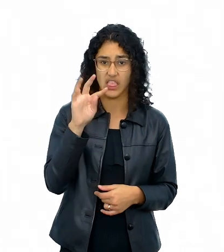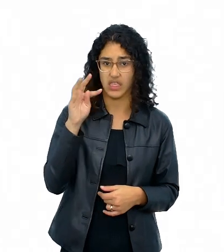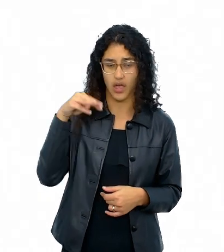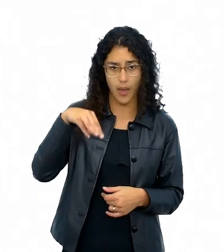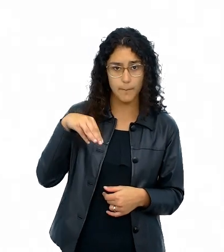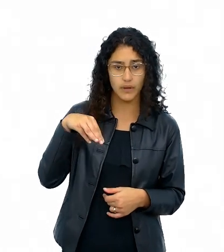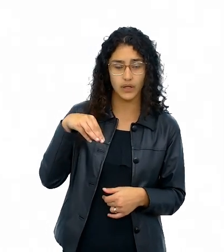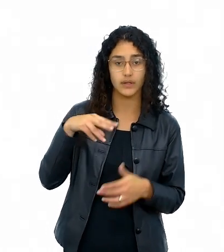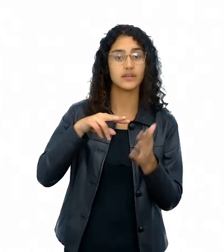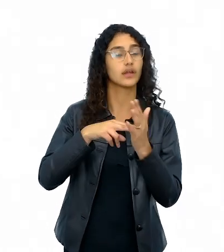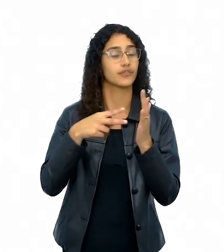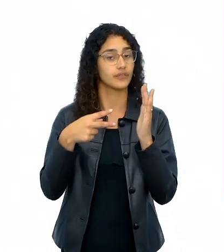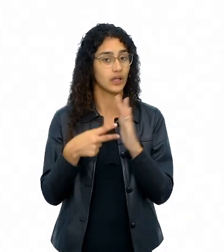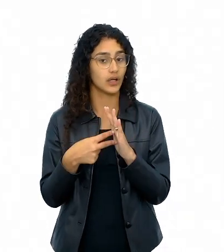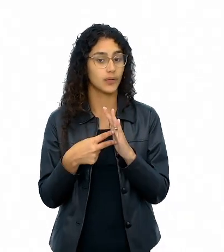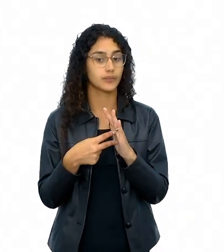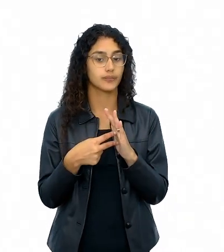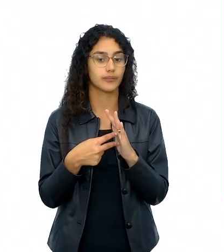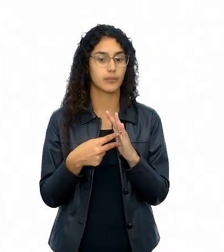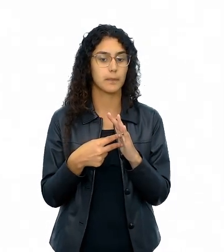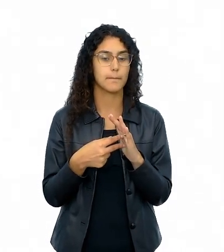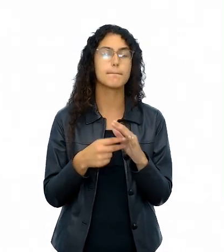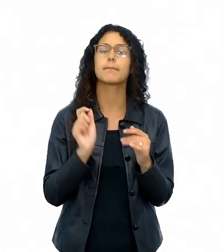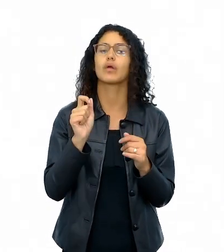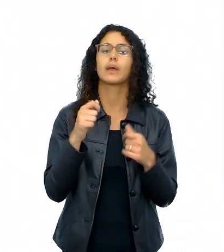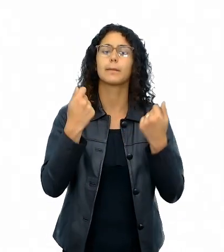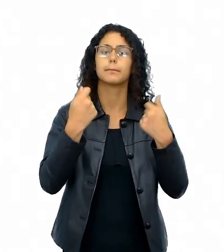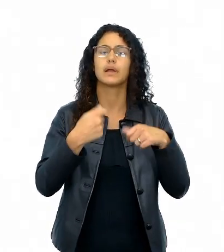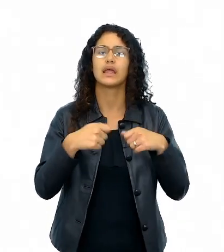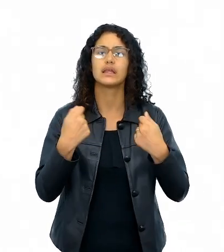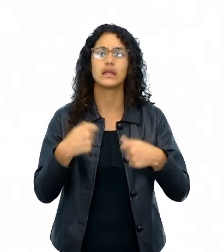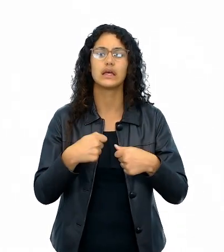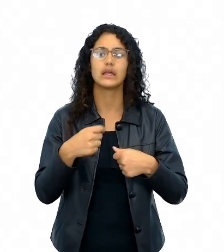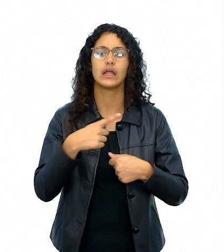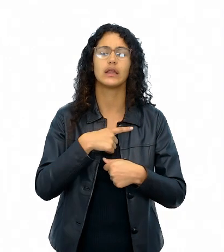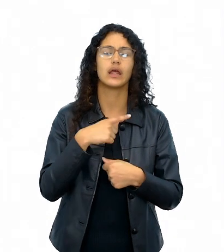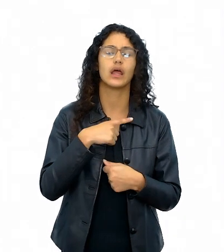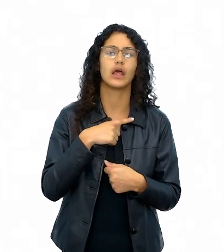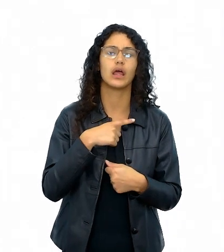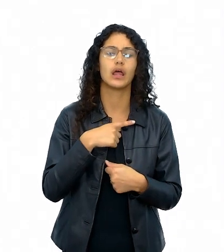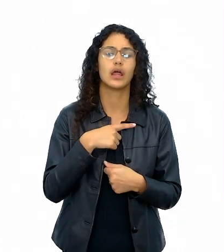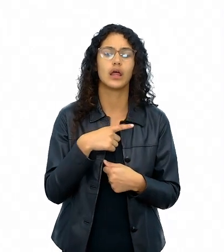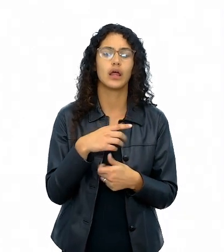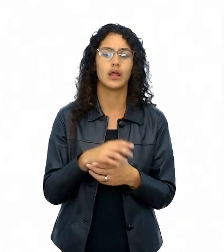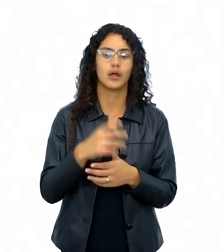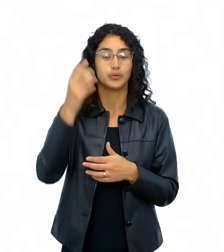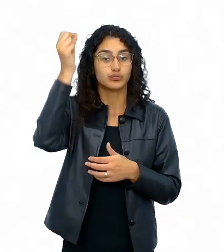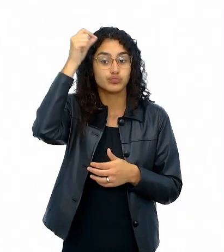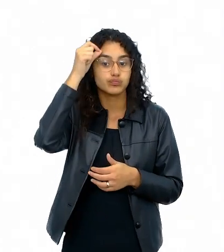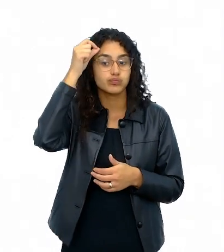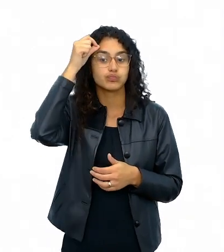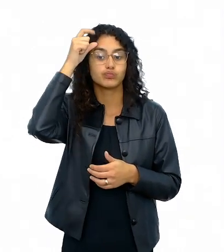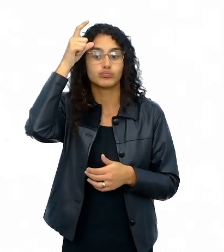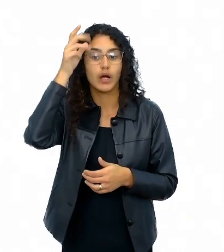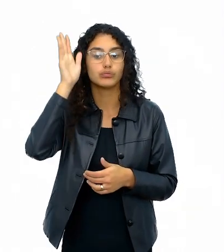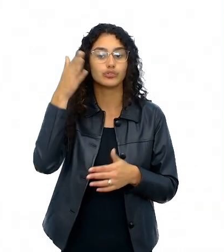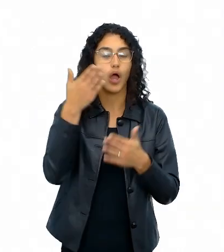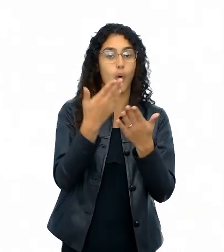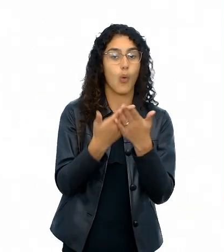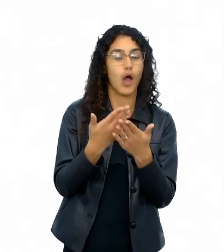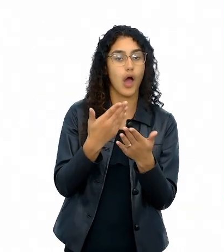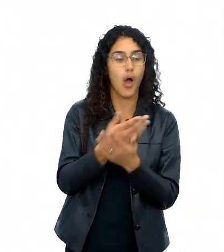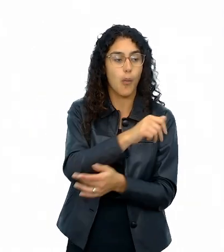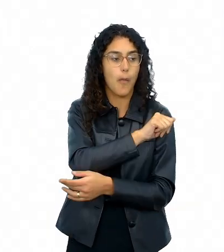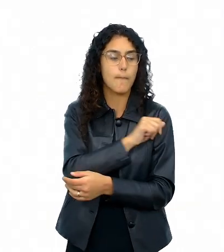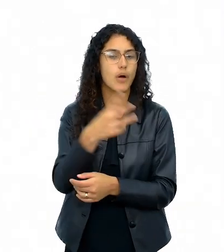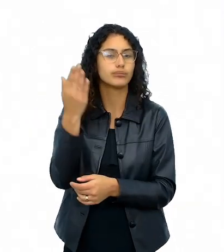atm, quer dizer, o que precisaria, né, de se ter de conhecimento já aos estudantes para que